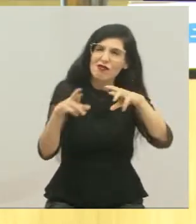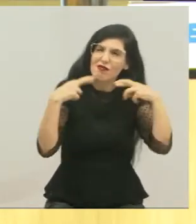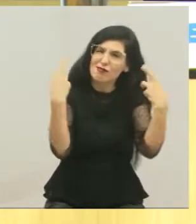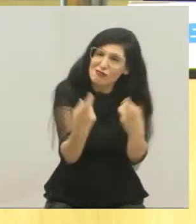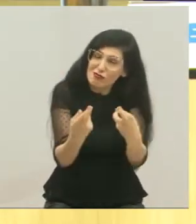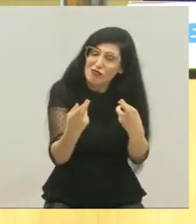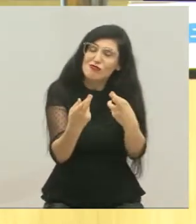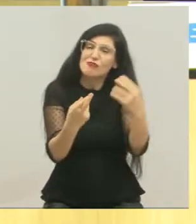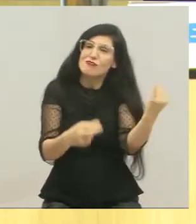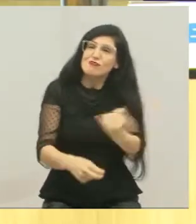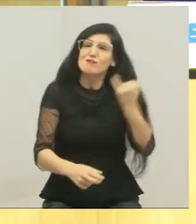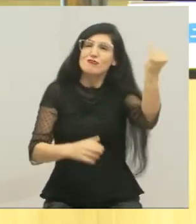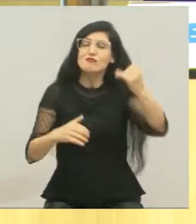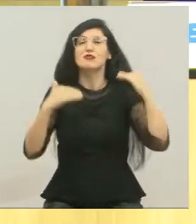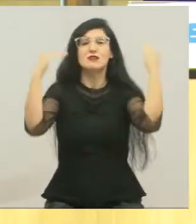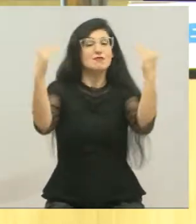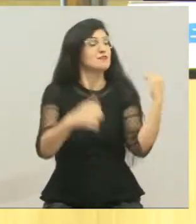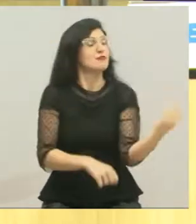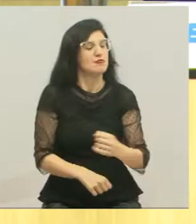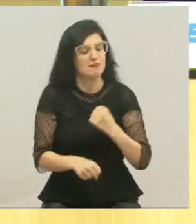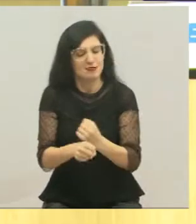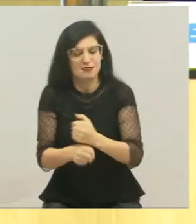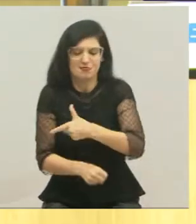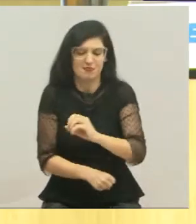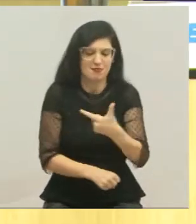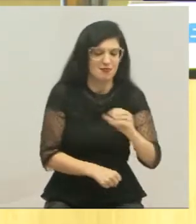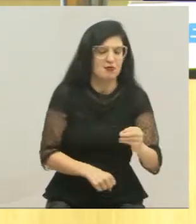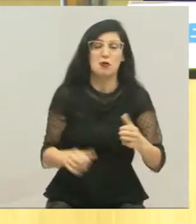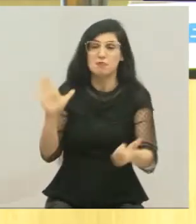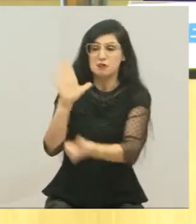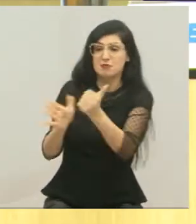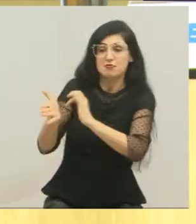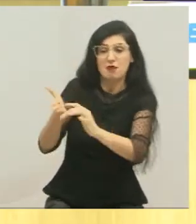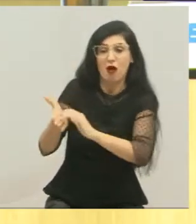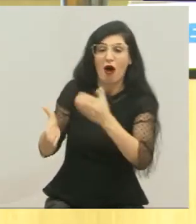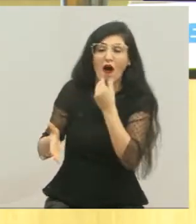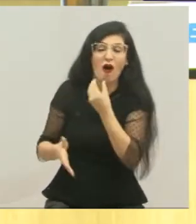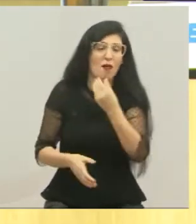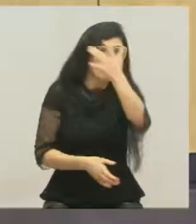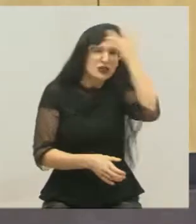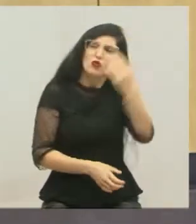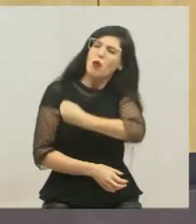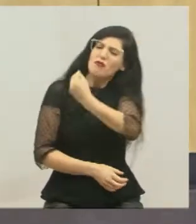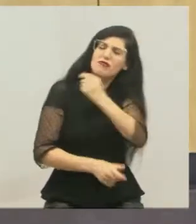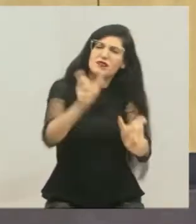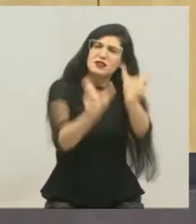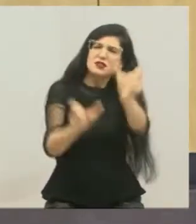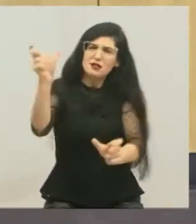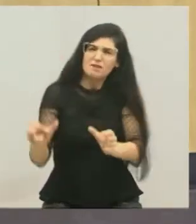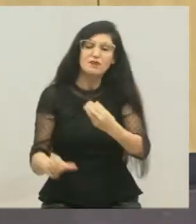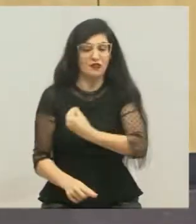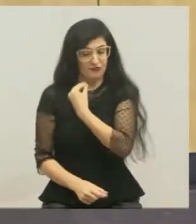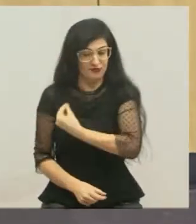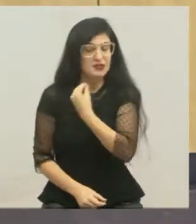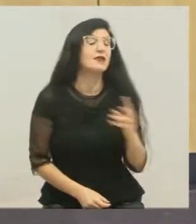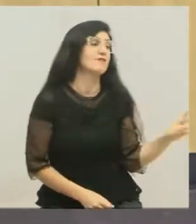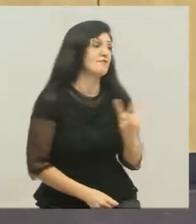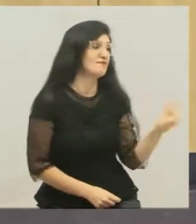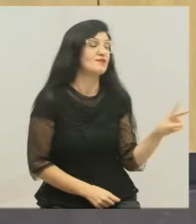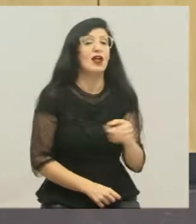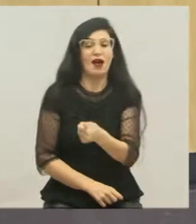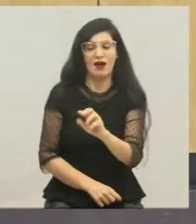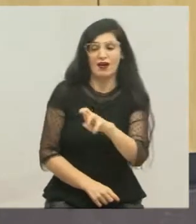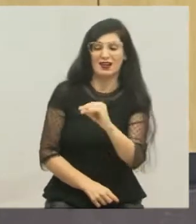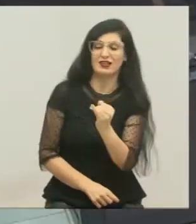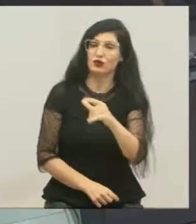ano 2020, solicito ao primeiro secretário que faça a verificação de presença. Estão presentes os vereadores